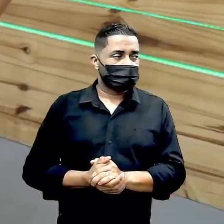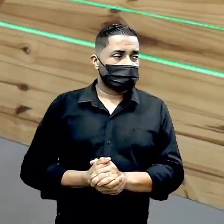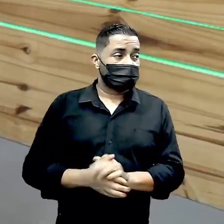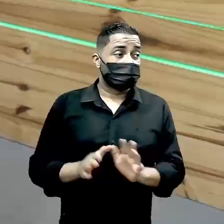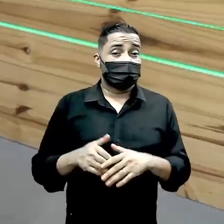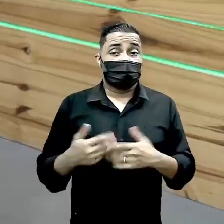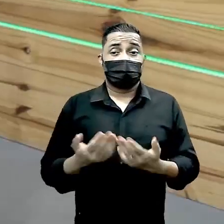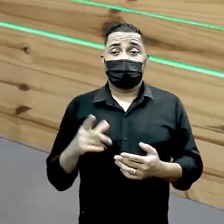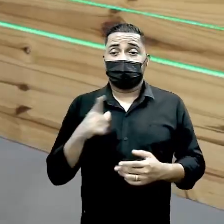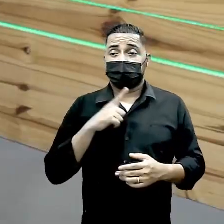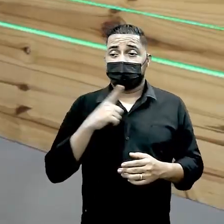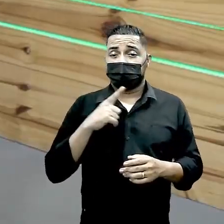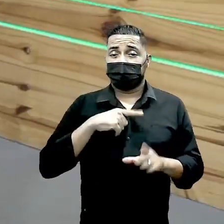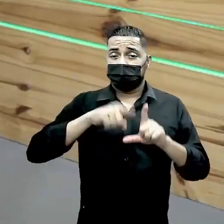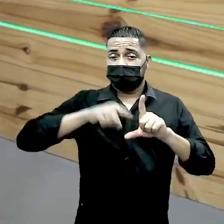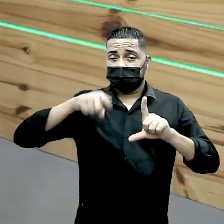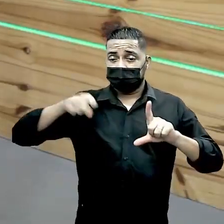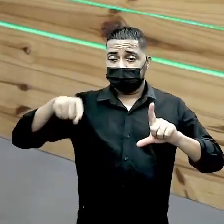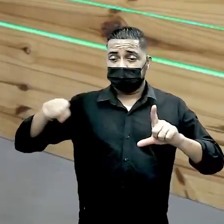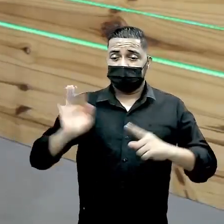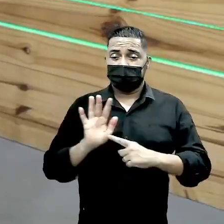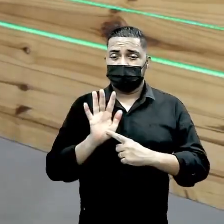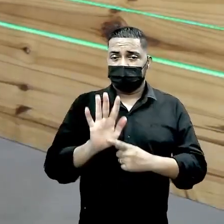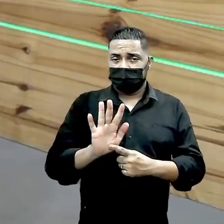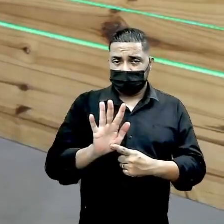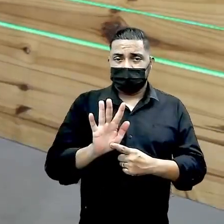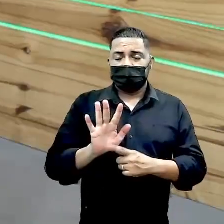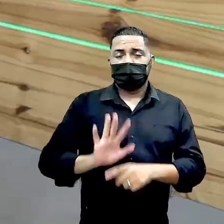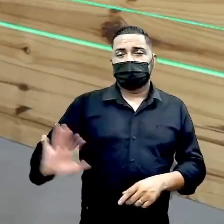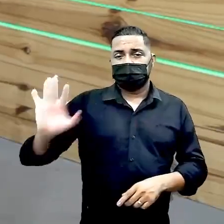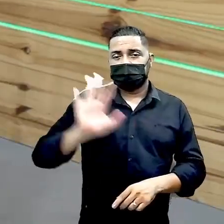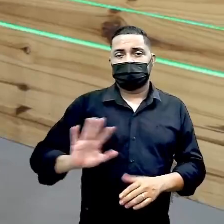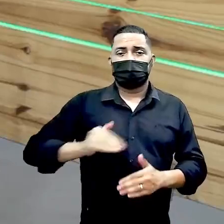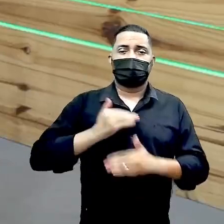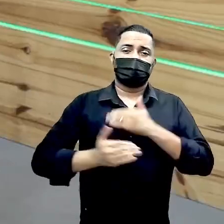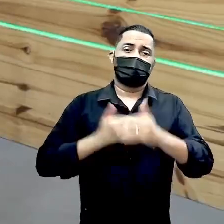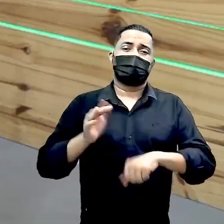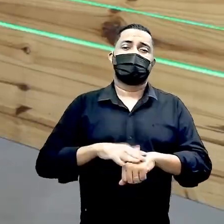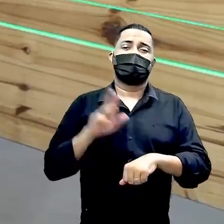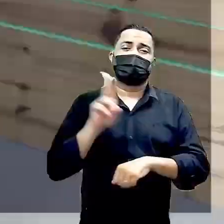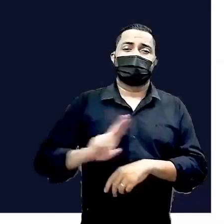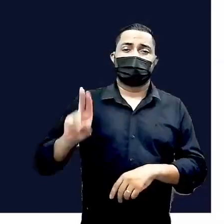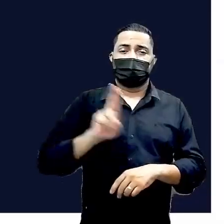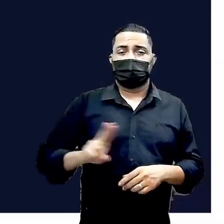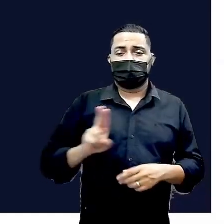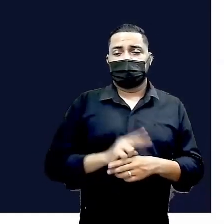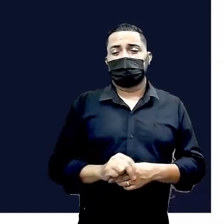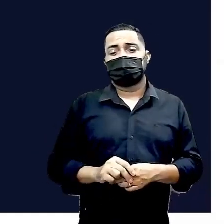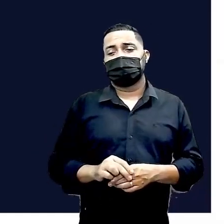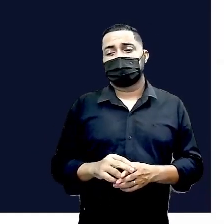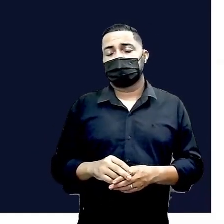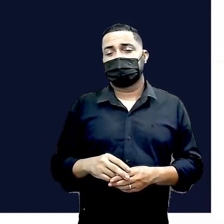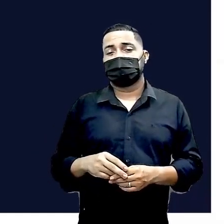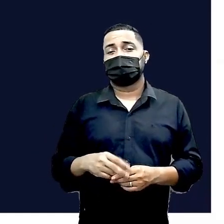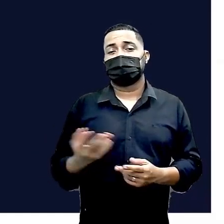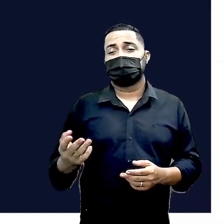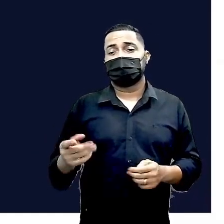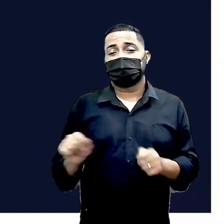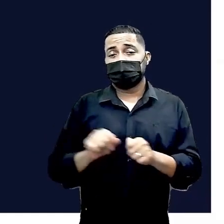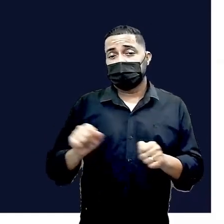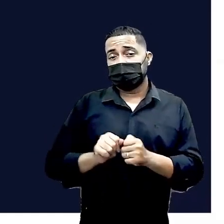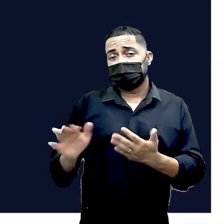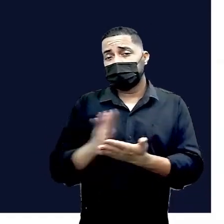Bem, gente, aqui a gente tem um gráfico que está mostrando aí quais são os ambientes de desenvolvimento mais utilizados, né? O pessoal da Stack Overflow fez aí